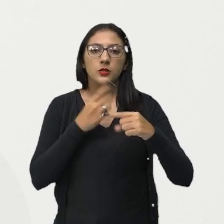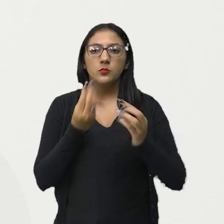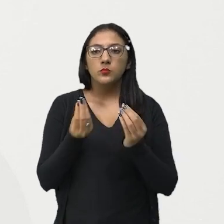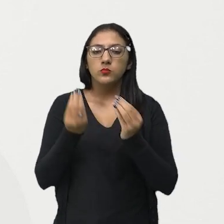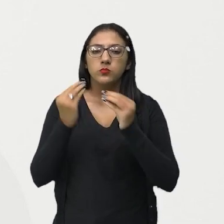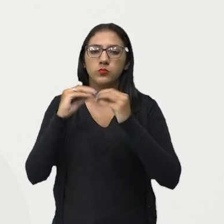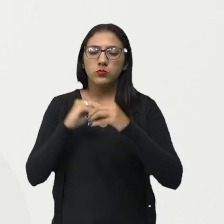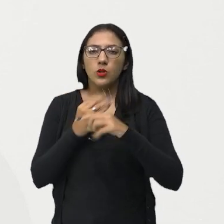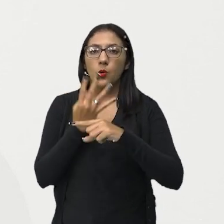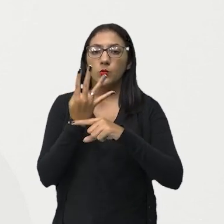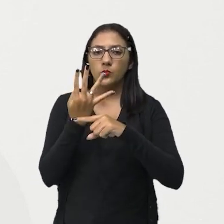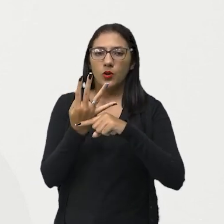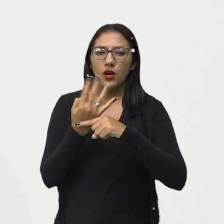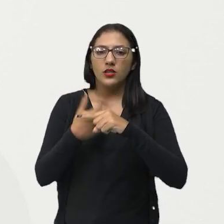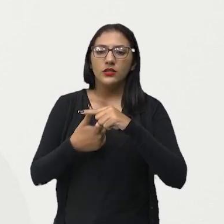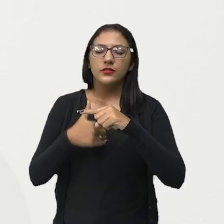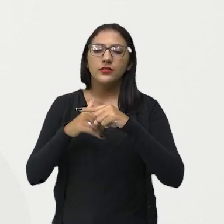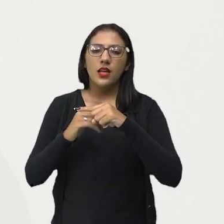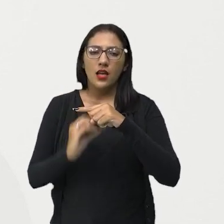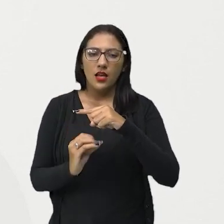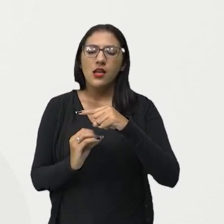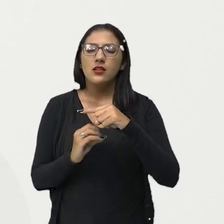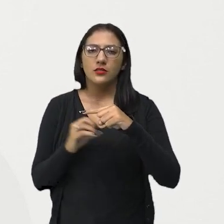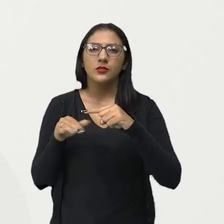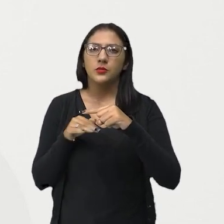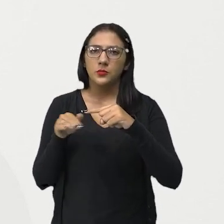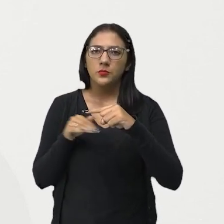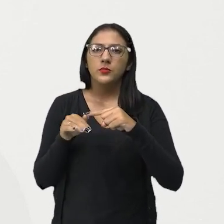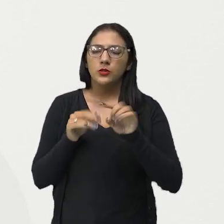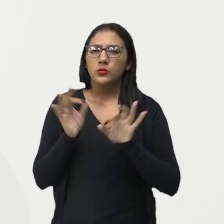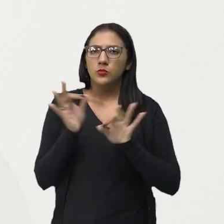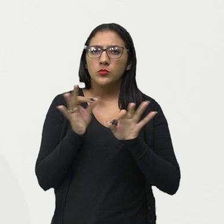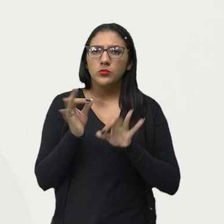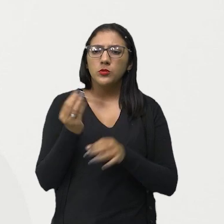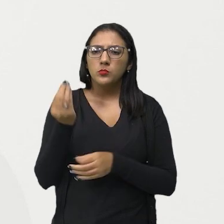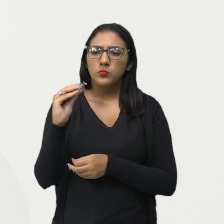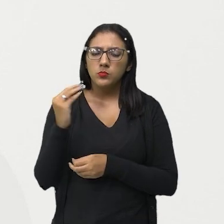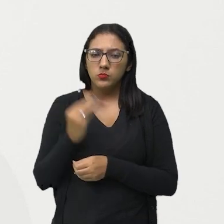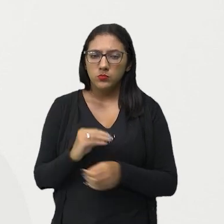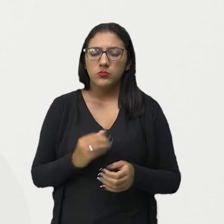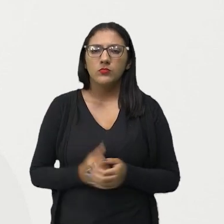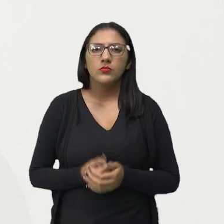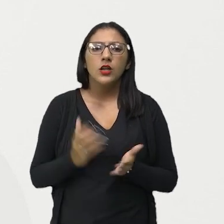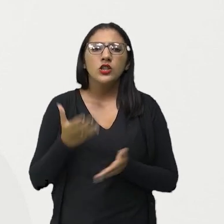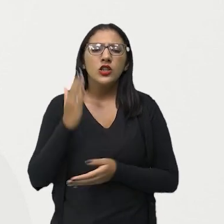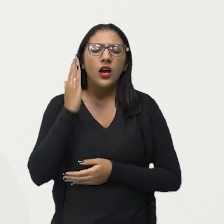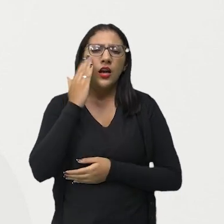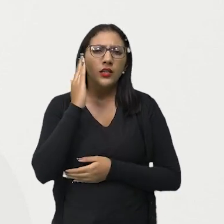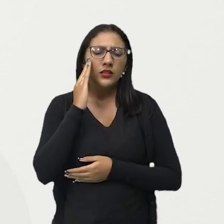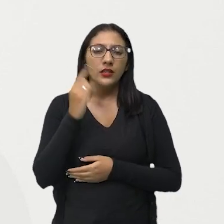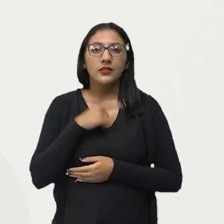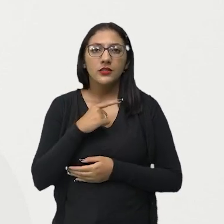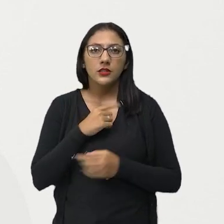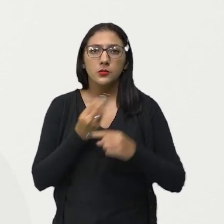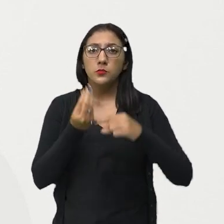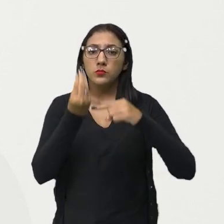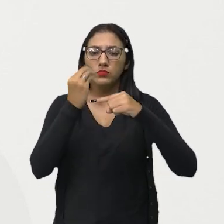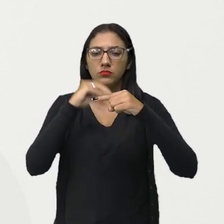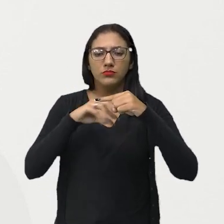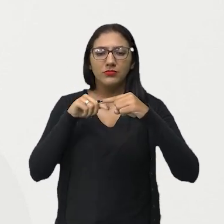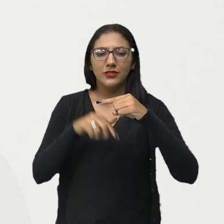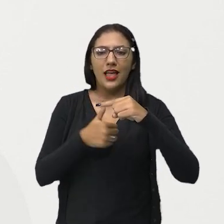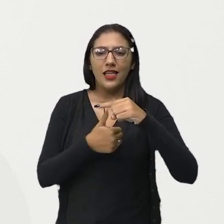aqui o 4 décimos, né? 4 sobre 10. Eu já sei que eles têm denominadores